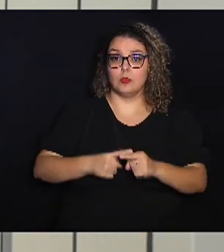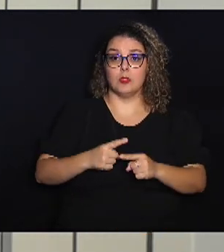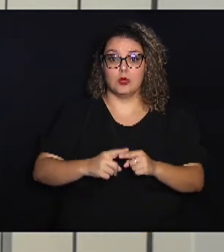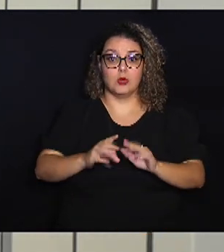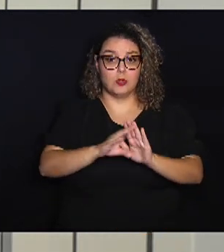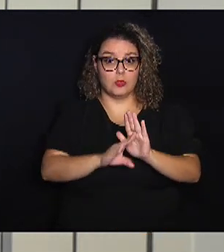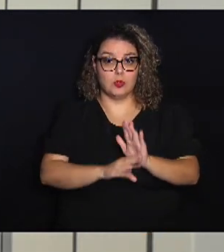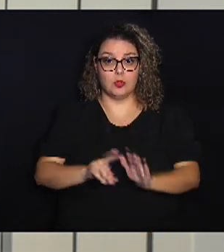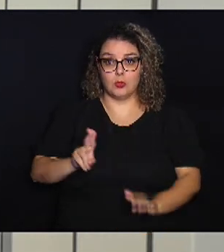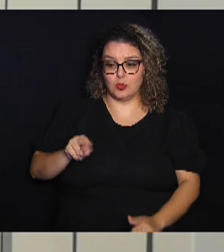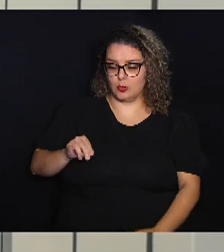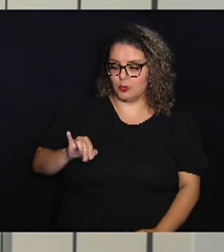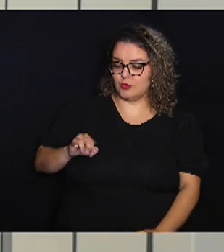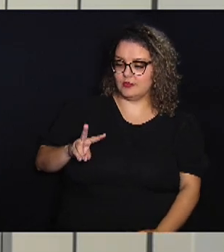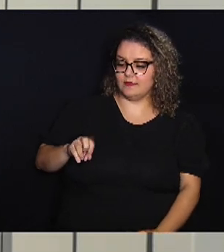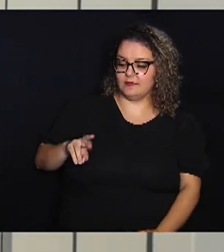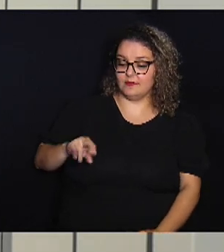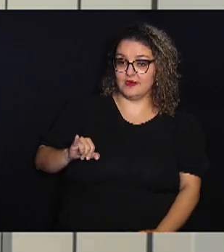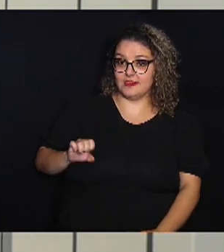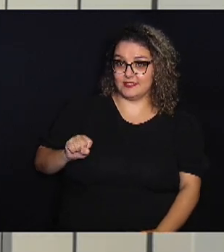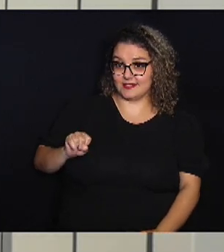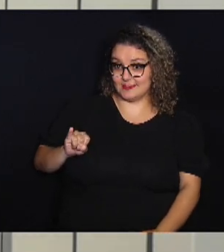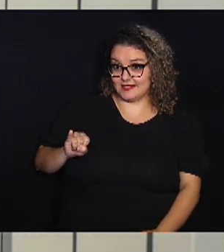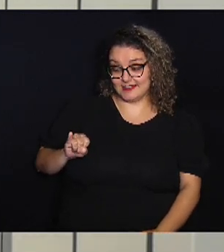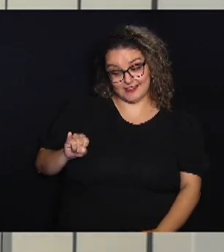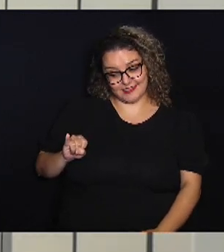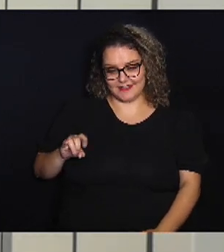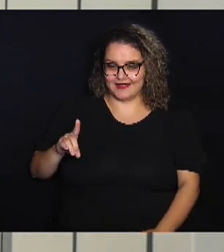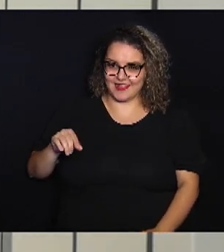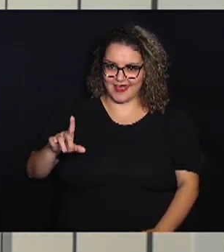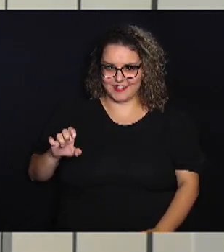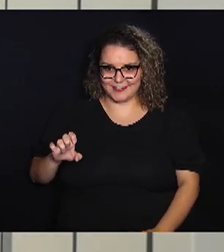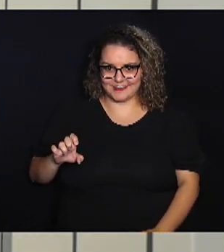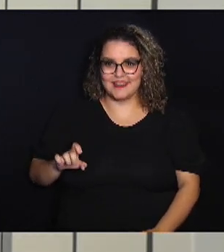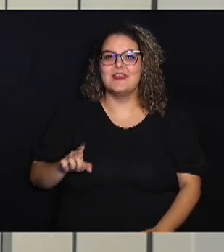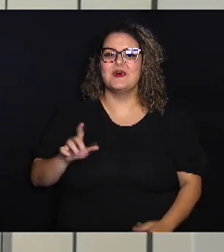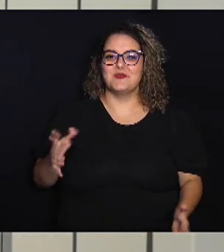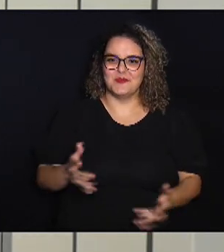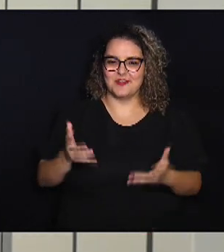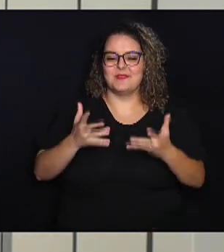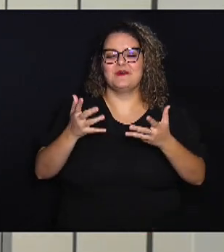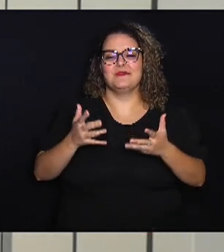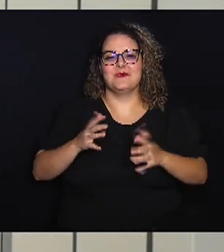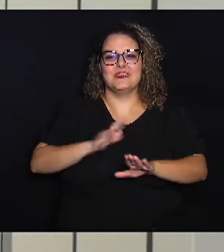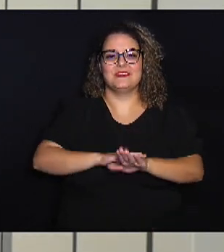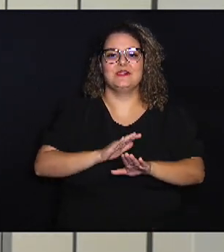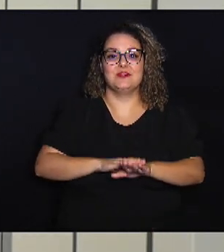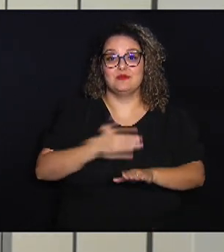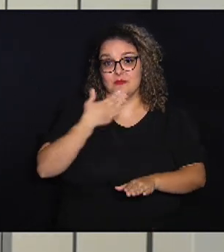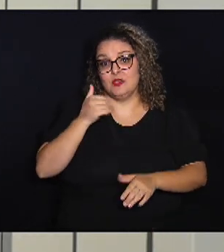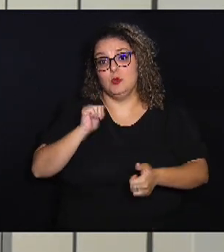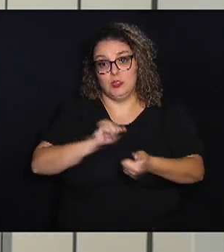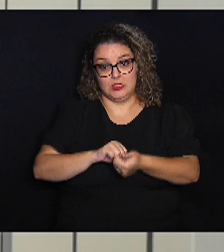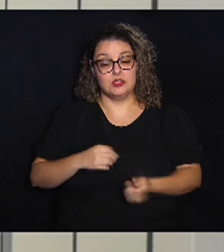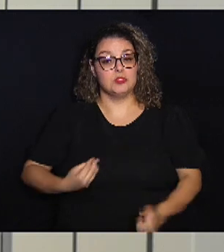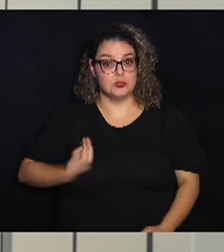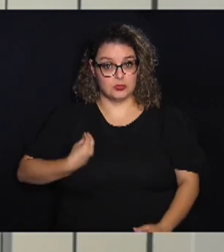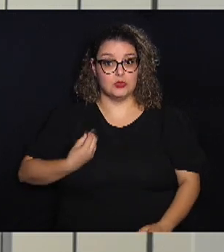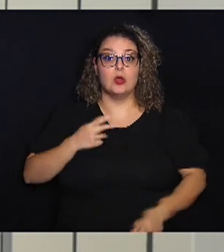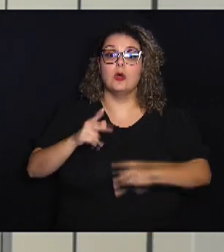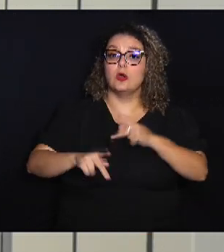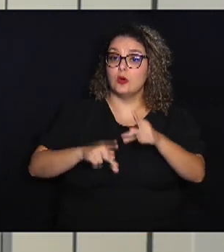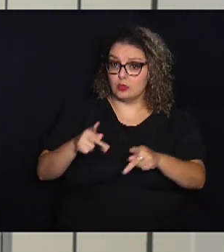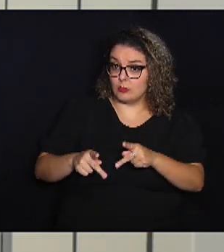programa Universidade da Unicamp promove atividades que melhoram a qualidade de vida para o